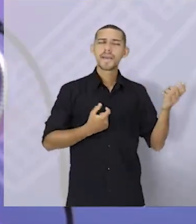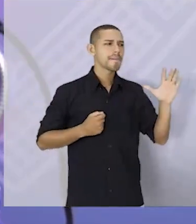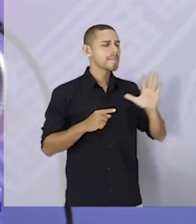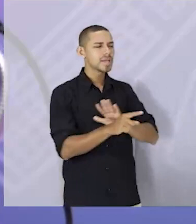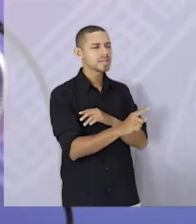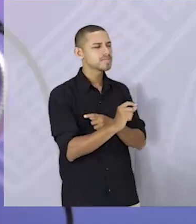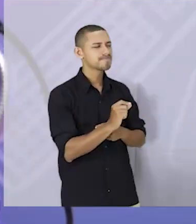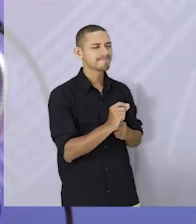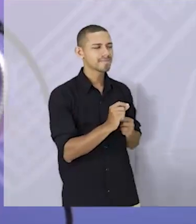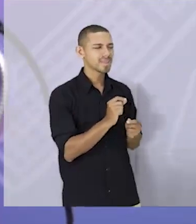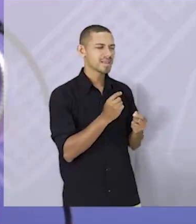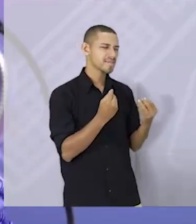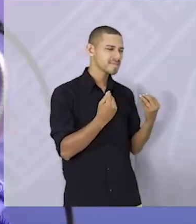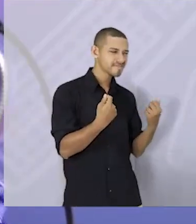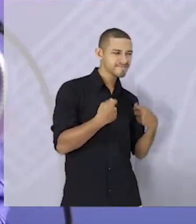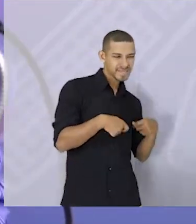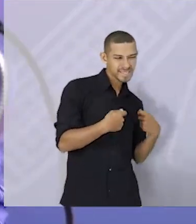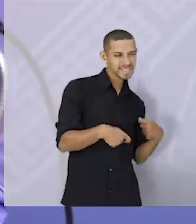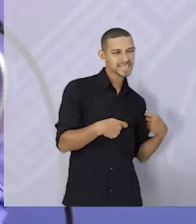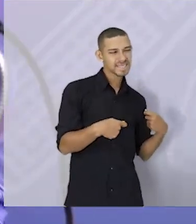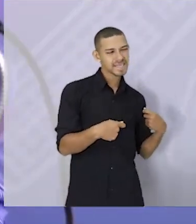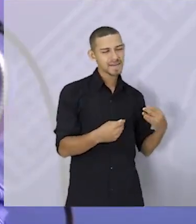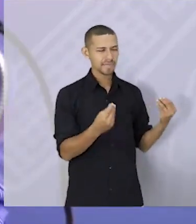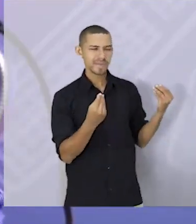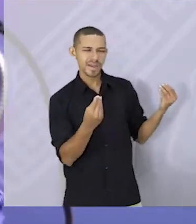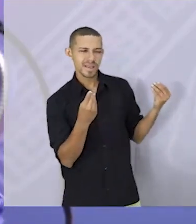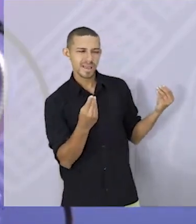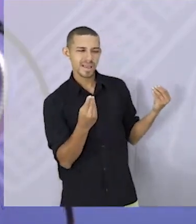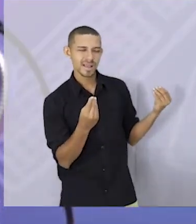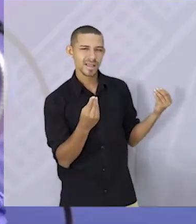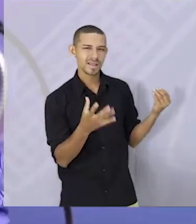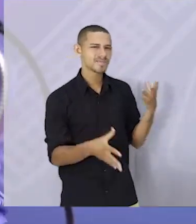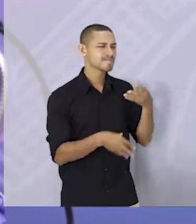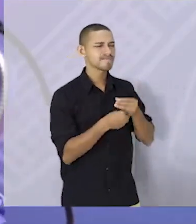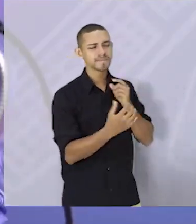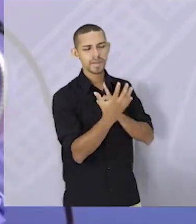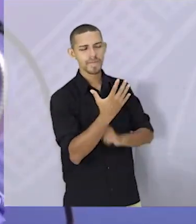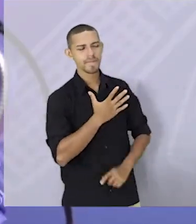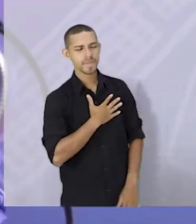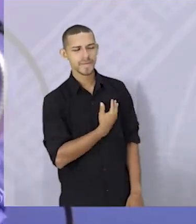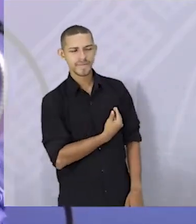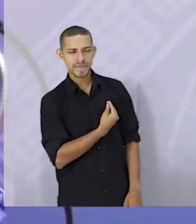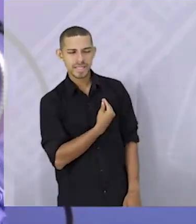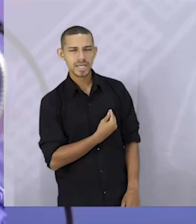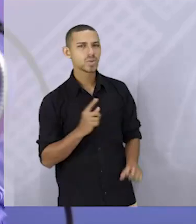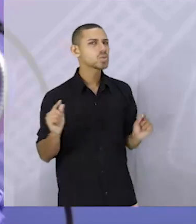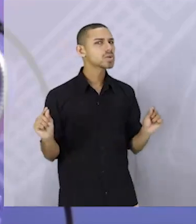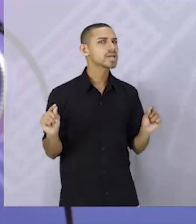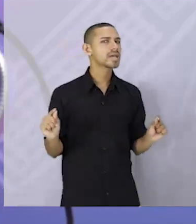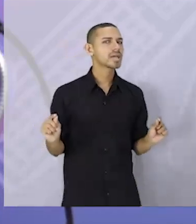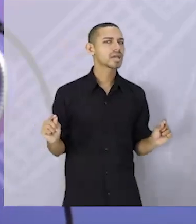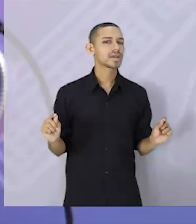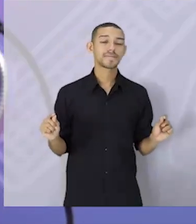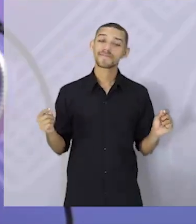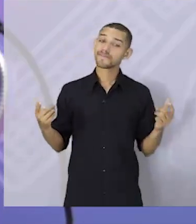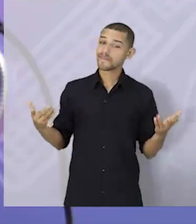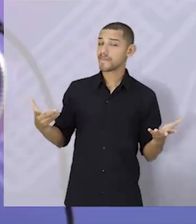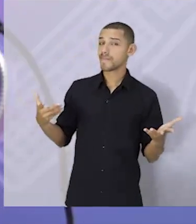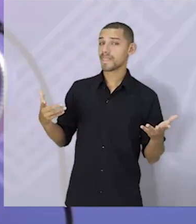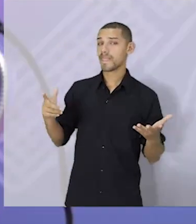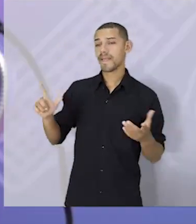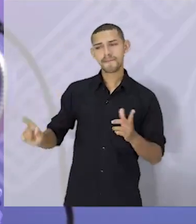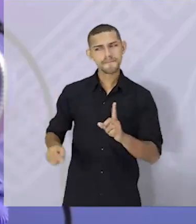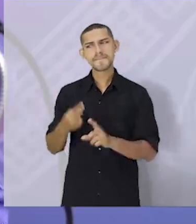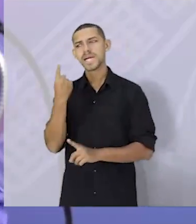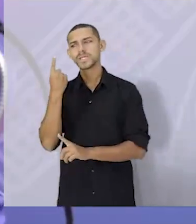necessário eu comprar mais um par de sapato? O que isso vai influenciar na minha vida? Então, vai ser só mais